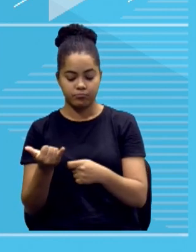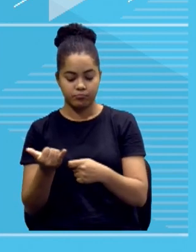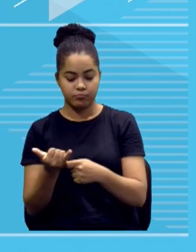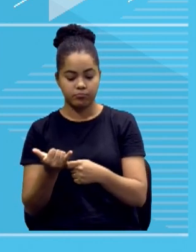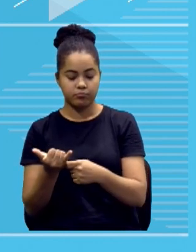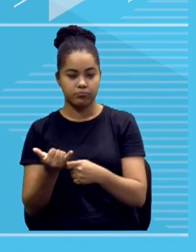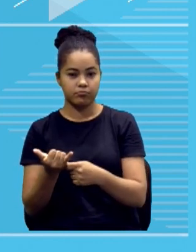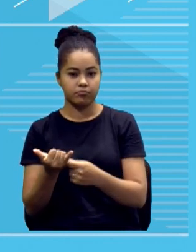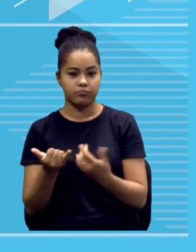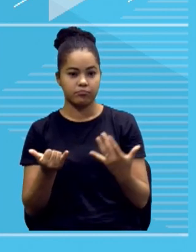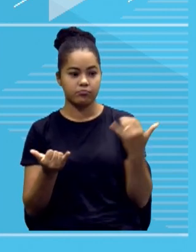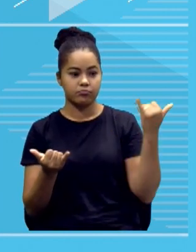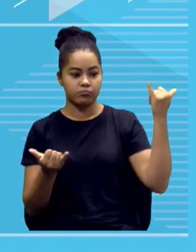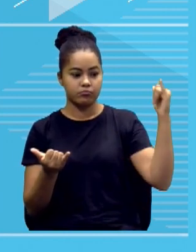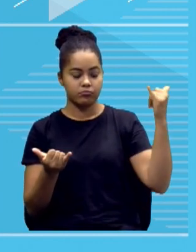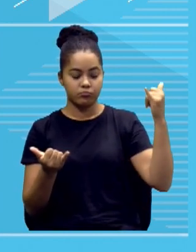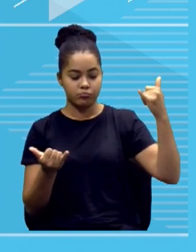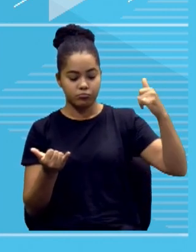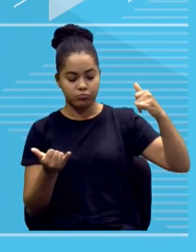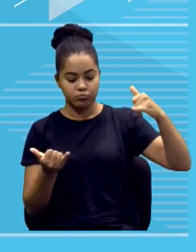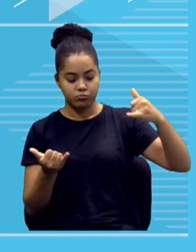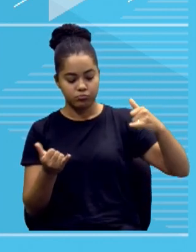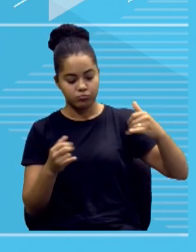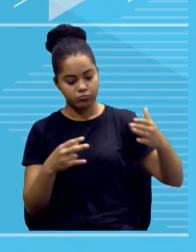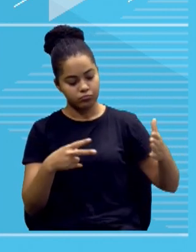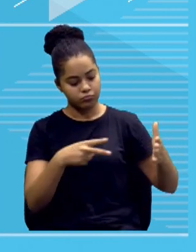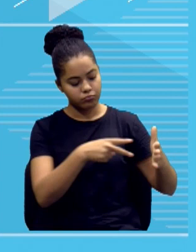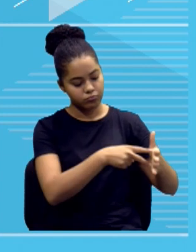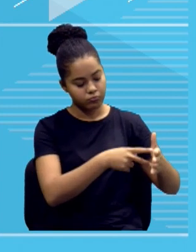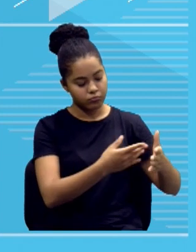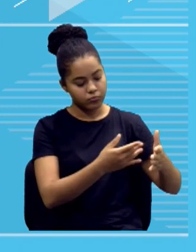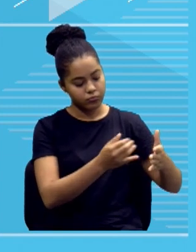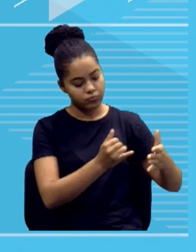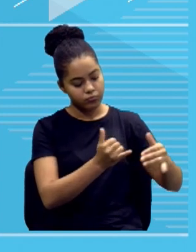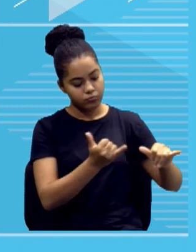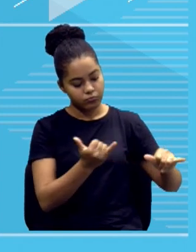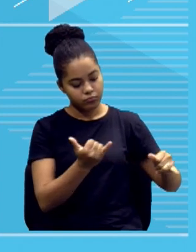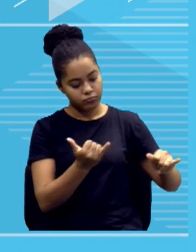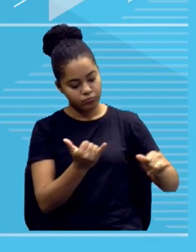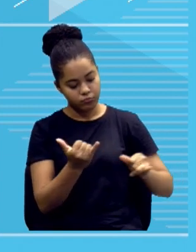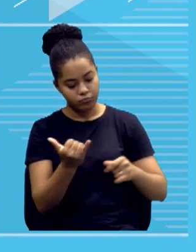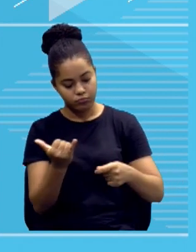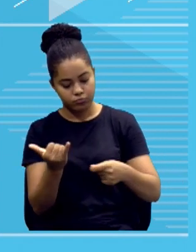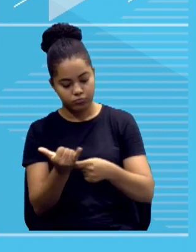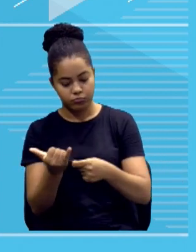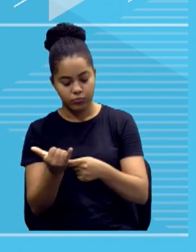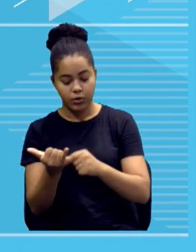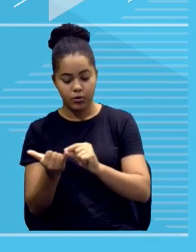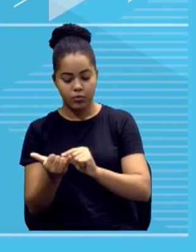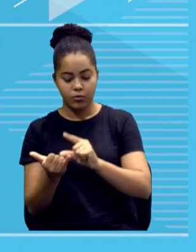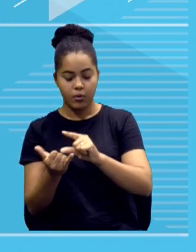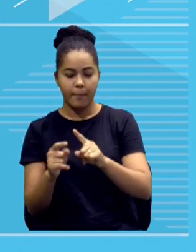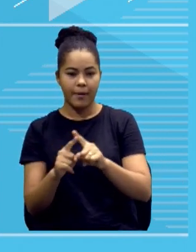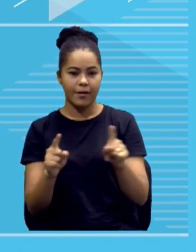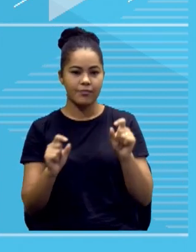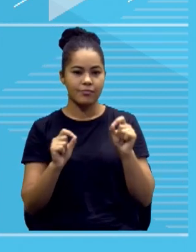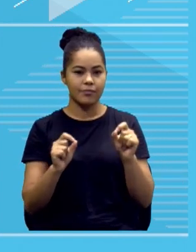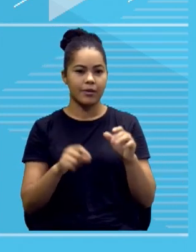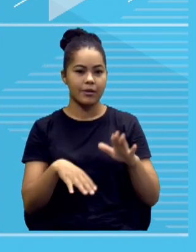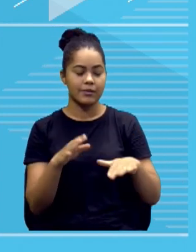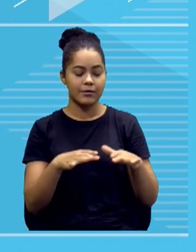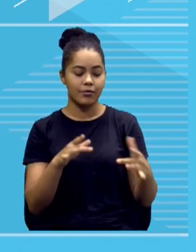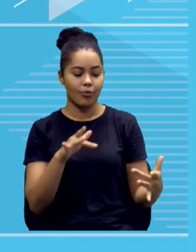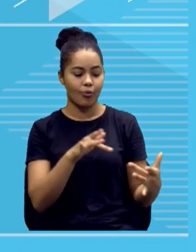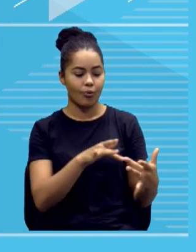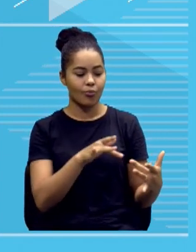sua casa naquela carga ali que está chegando na sua bateria, né? Só que às vezes você pega no carregador. O carregador, ele